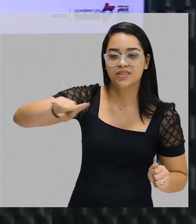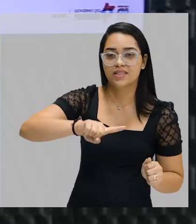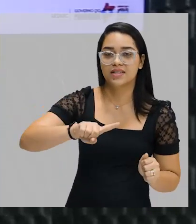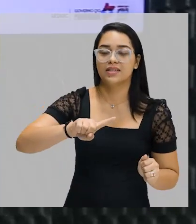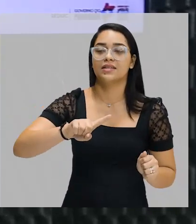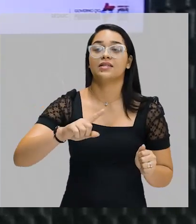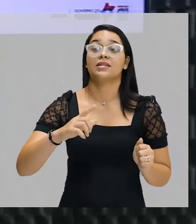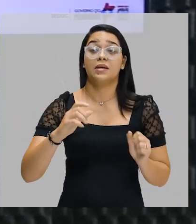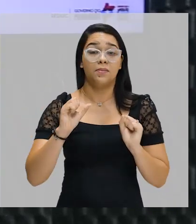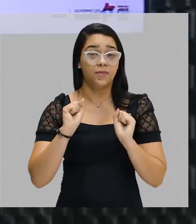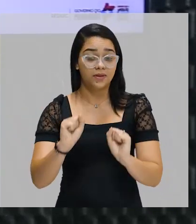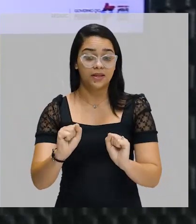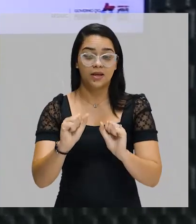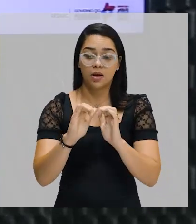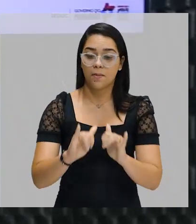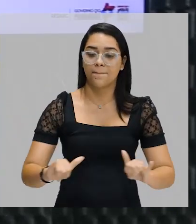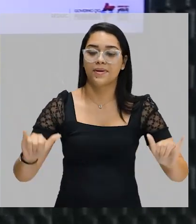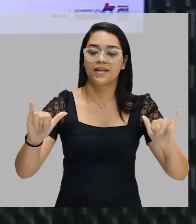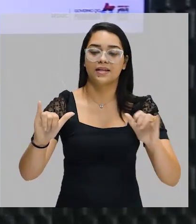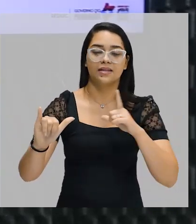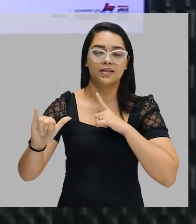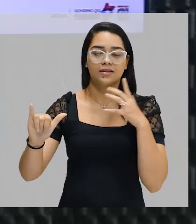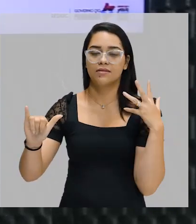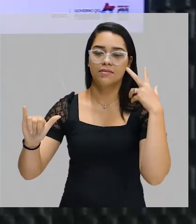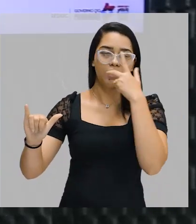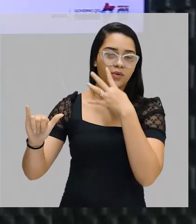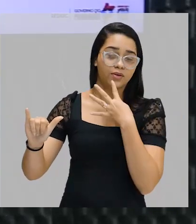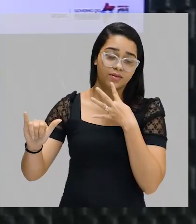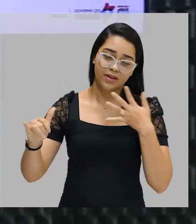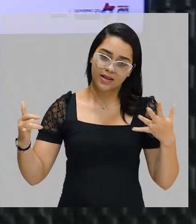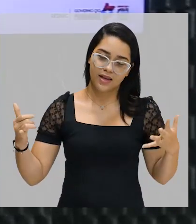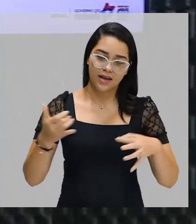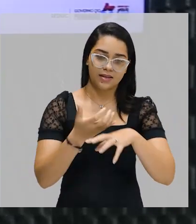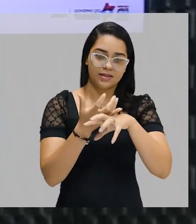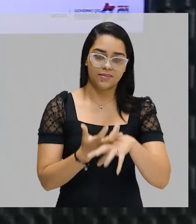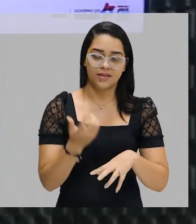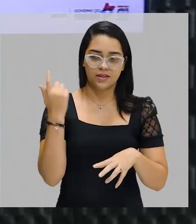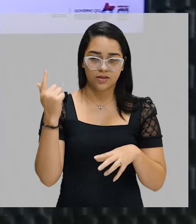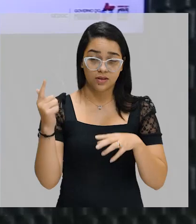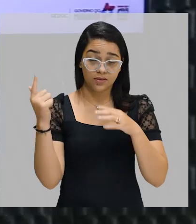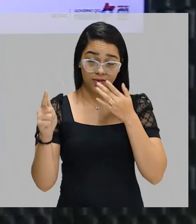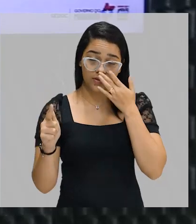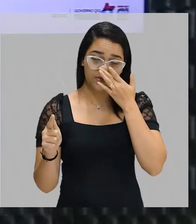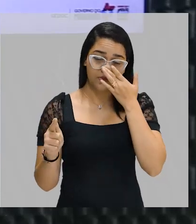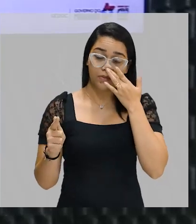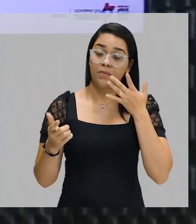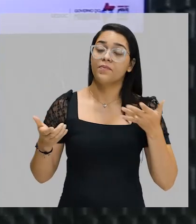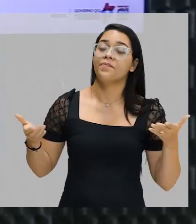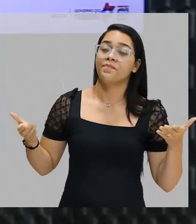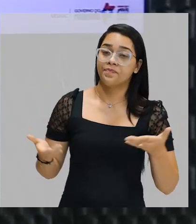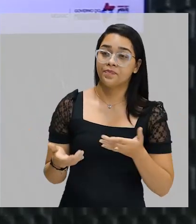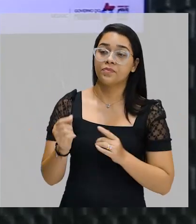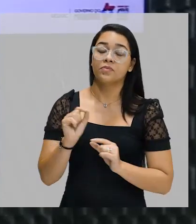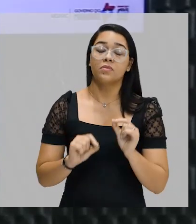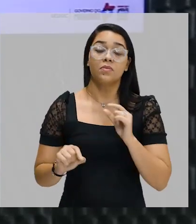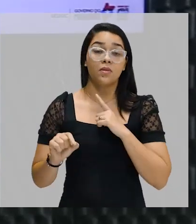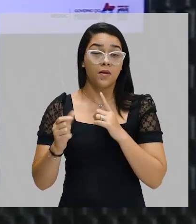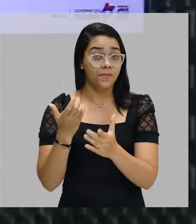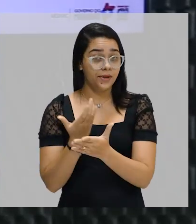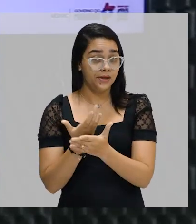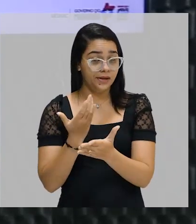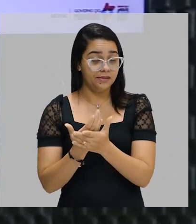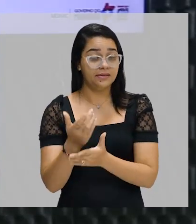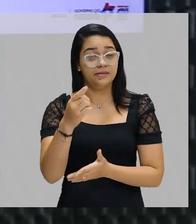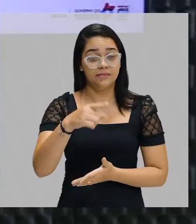com vocês, podendo compartilhar esse belo conhecimento que é a geografia. E hoje, galera, eu trouxe uma aula para